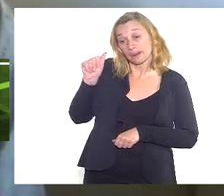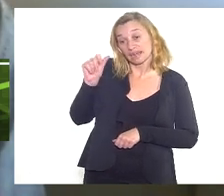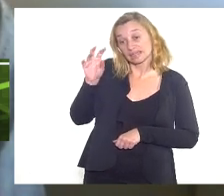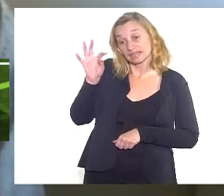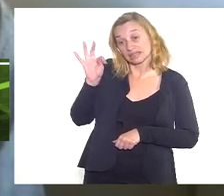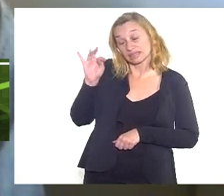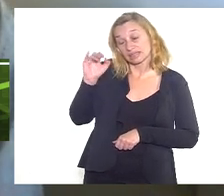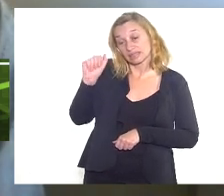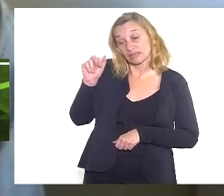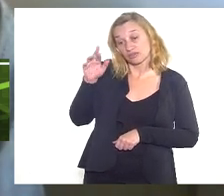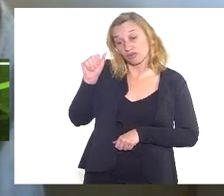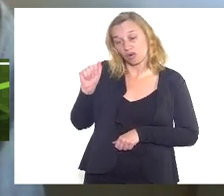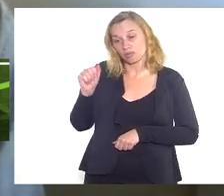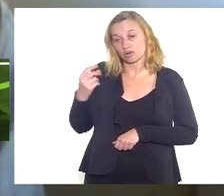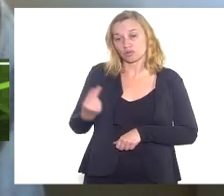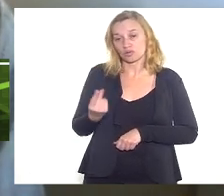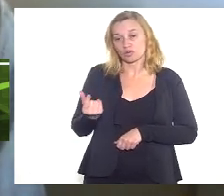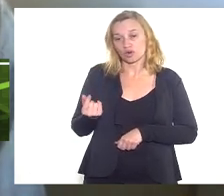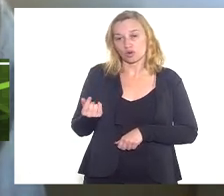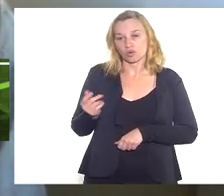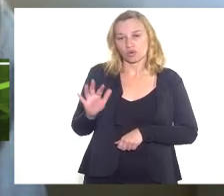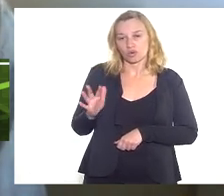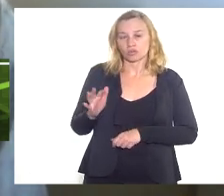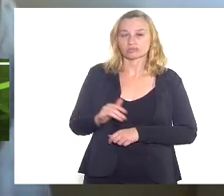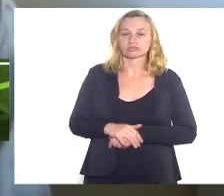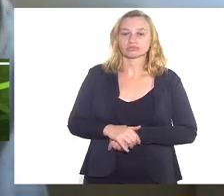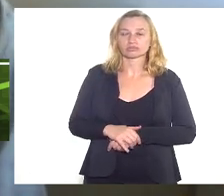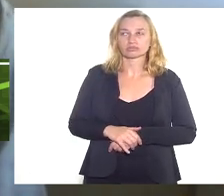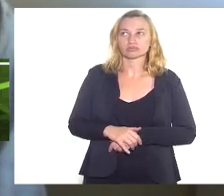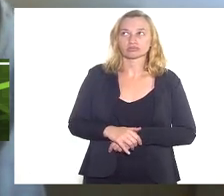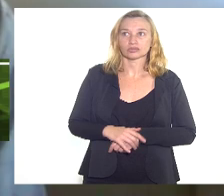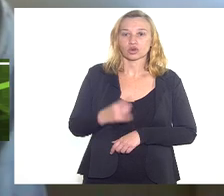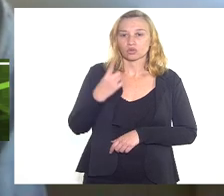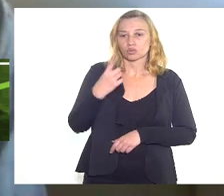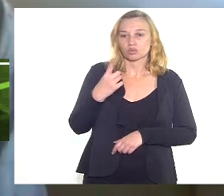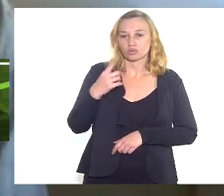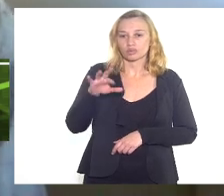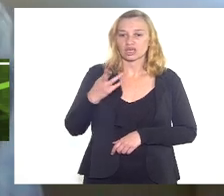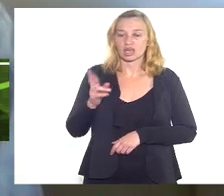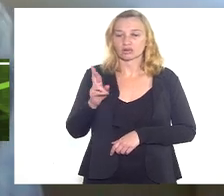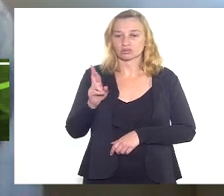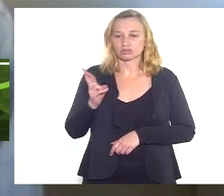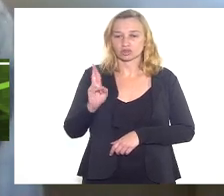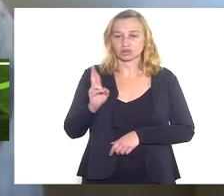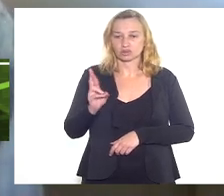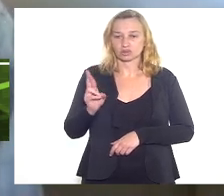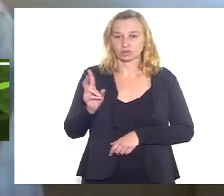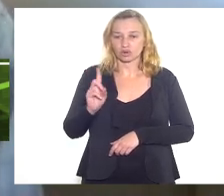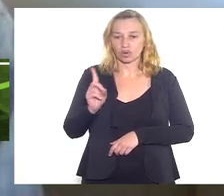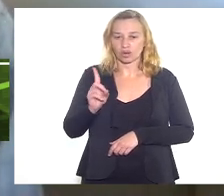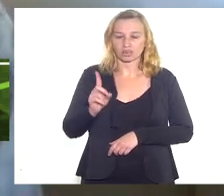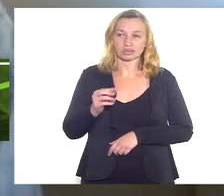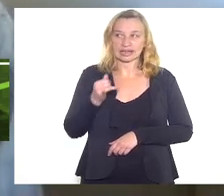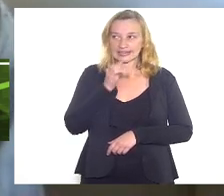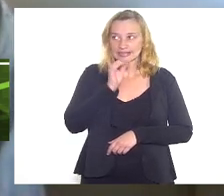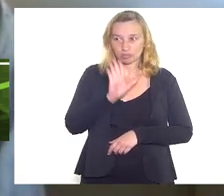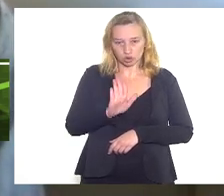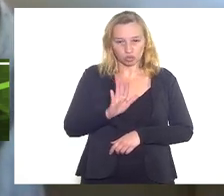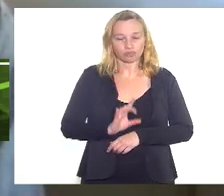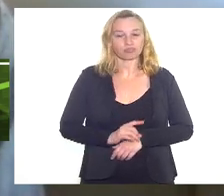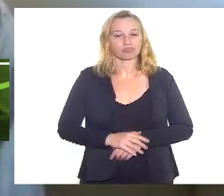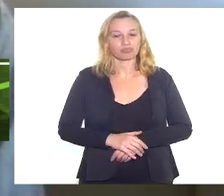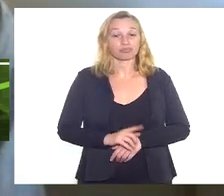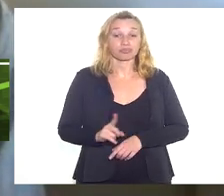valor construtivo de US$1 bilhão, só como exemplo.